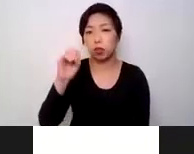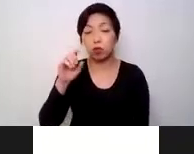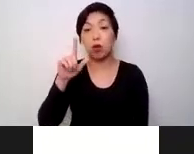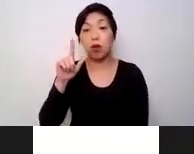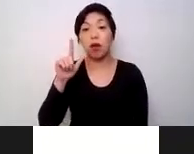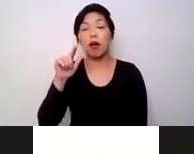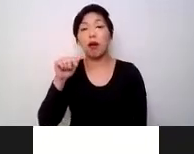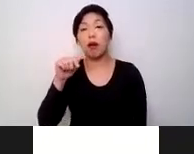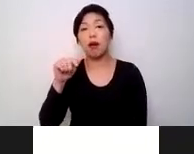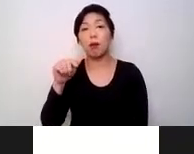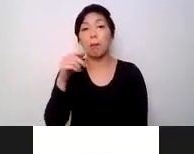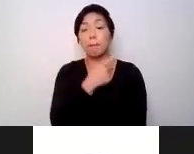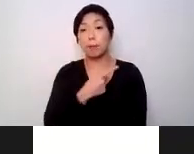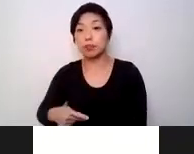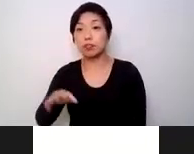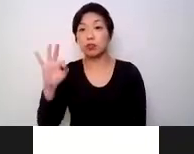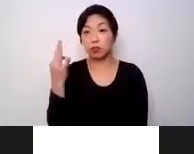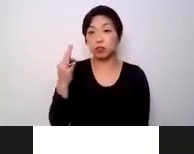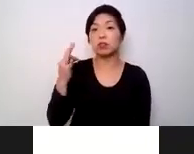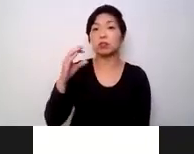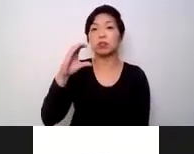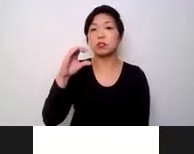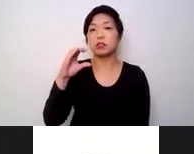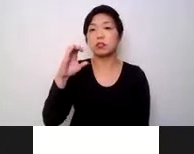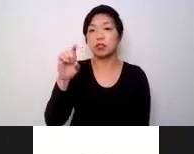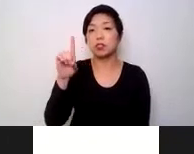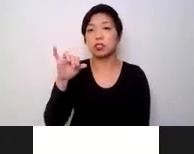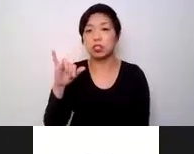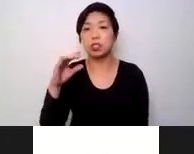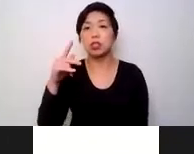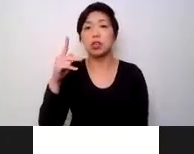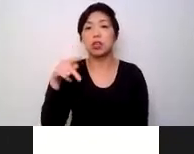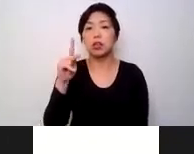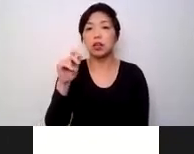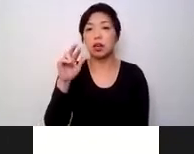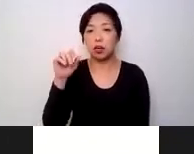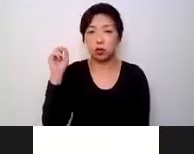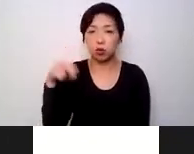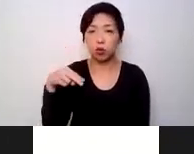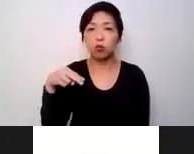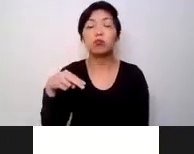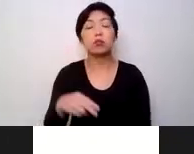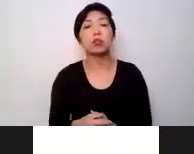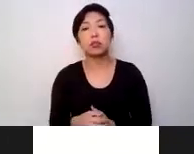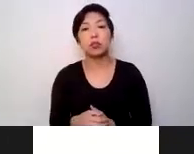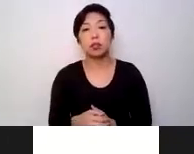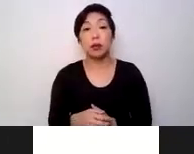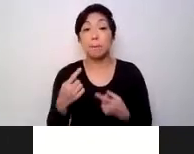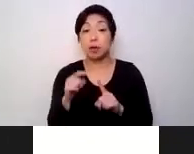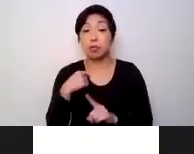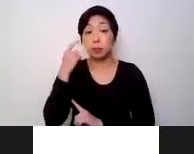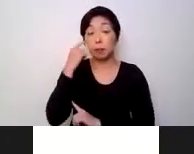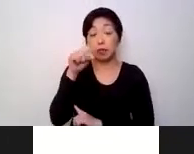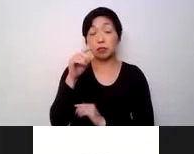presidente francês que já possuía um monumento no cemitério desde 1894 mas a gente estima que o projeto do Pilon